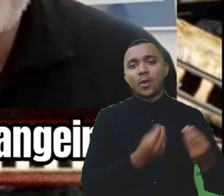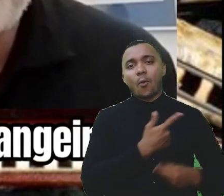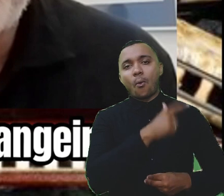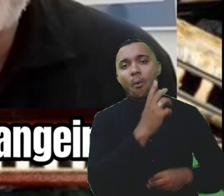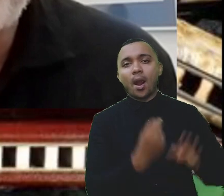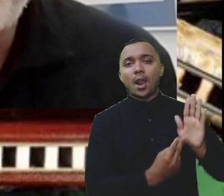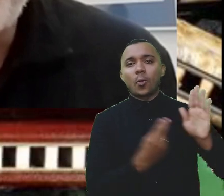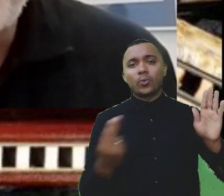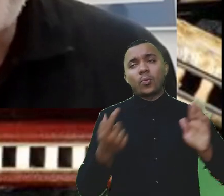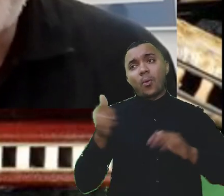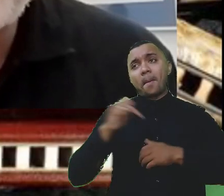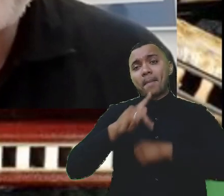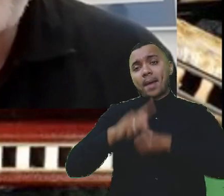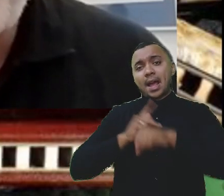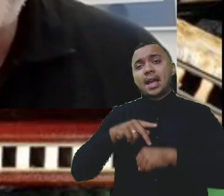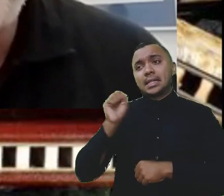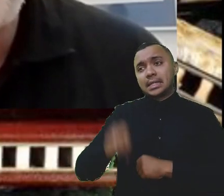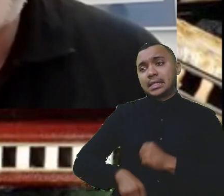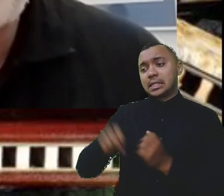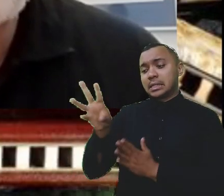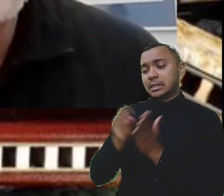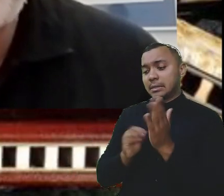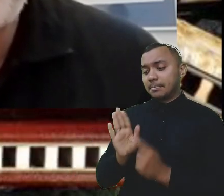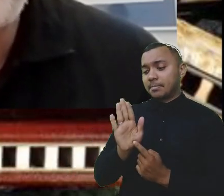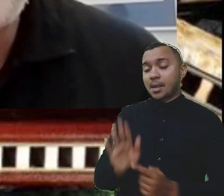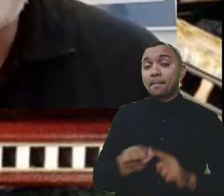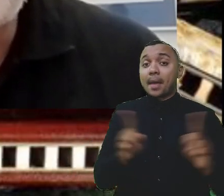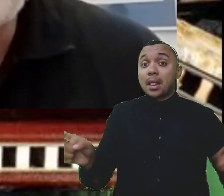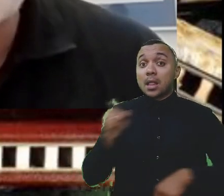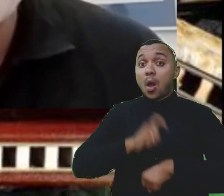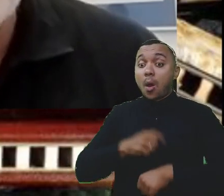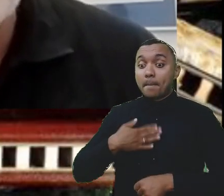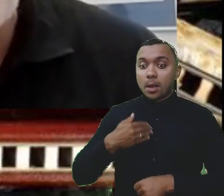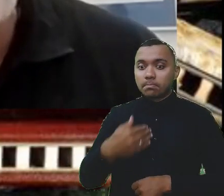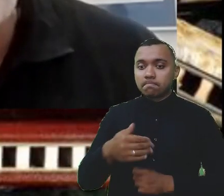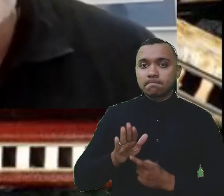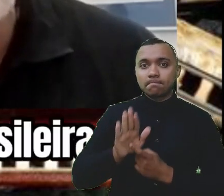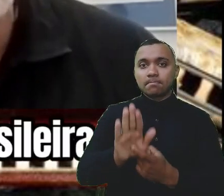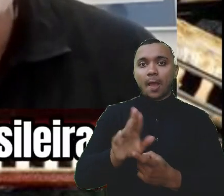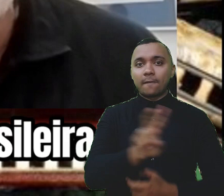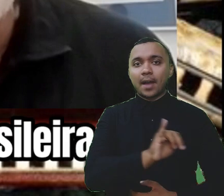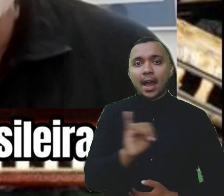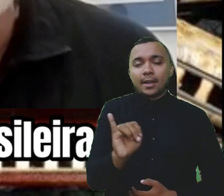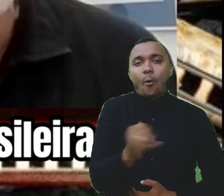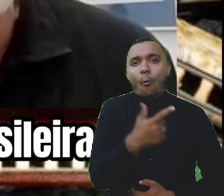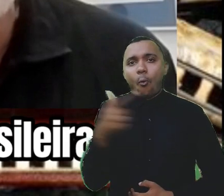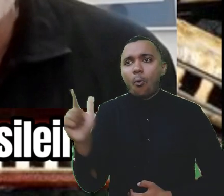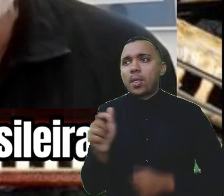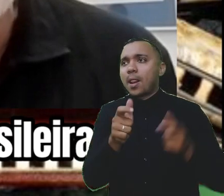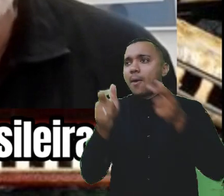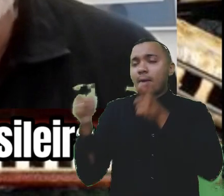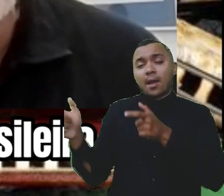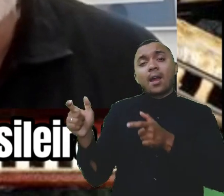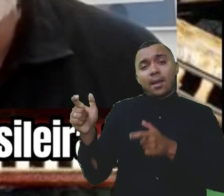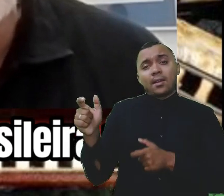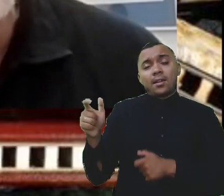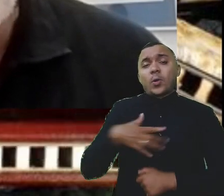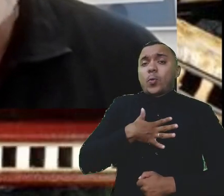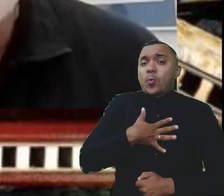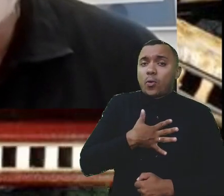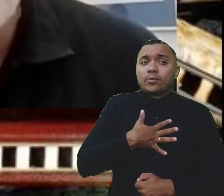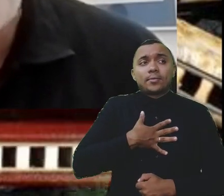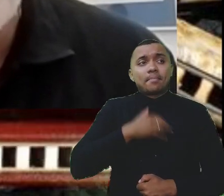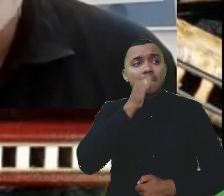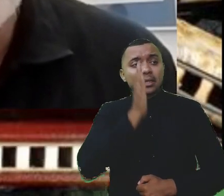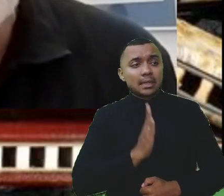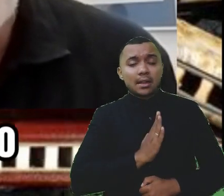autores estrangeiros. Mas, assim, quando eu vou me apresentar, e em especial fora, é sempre interessante levar a música brasileira, né?